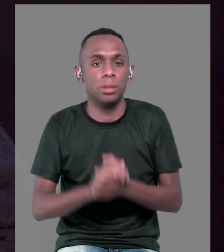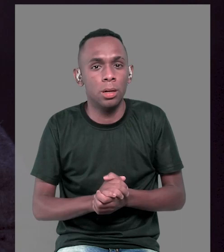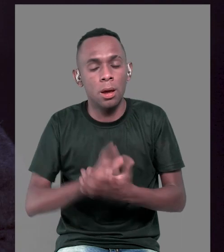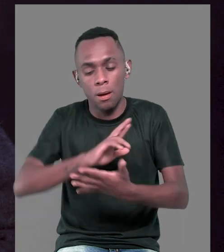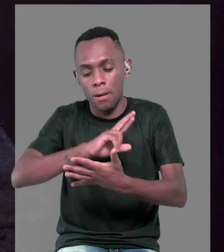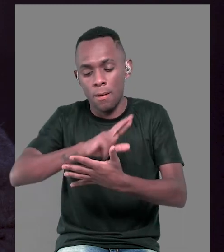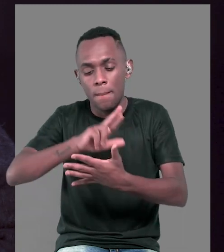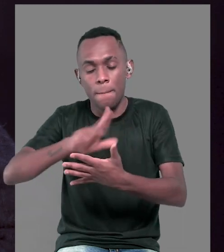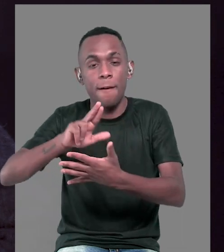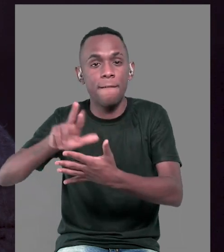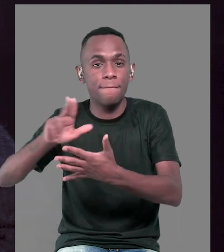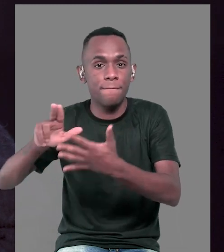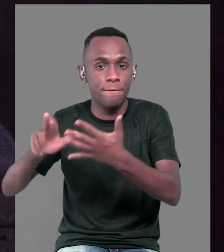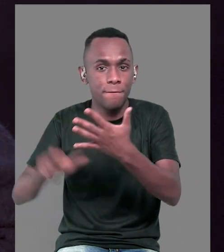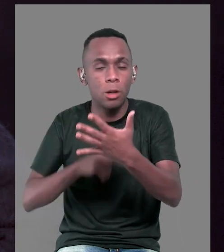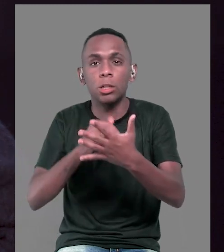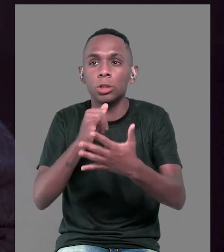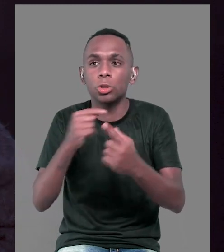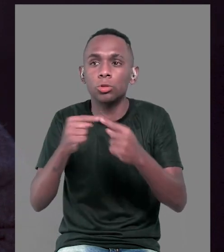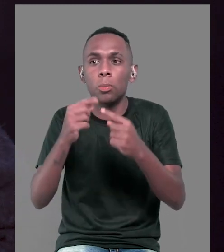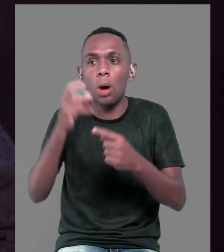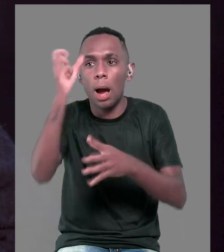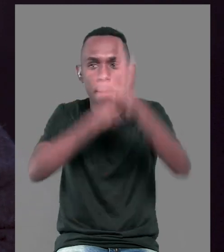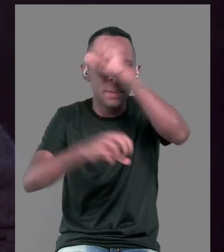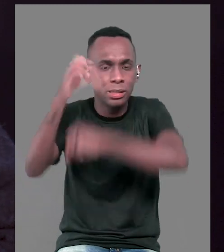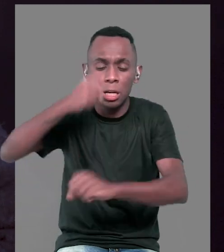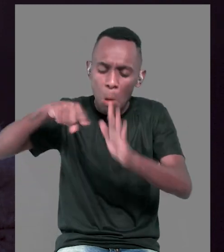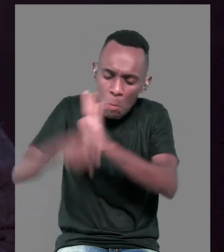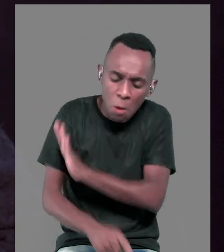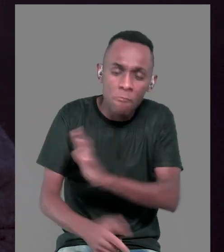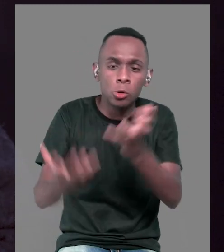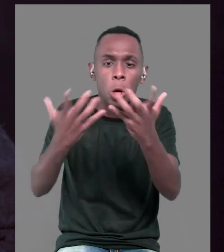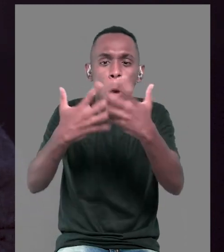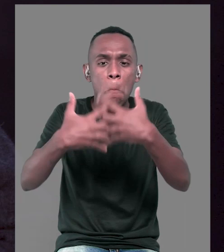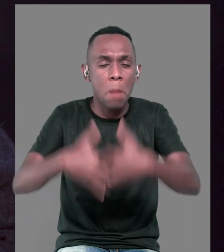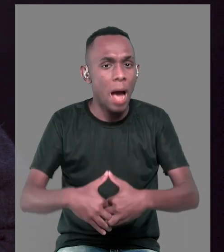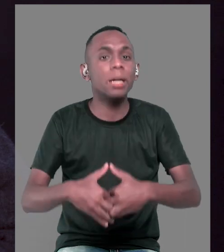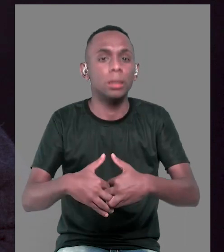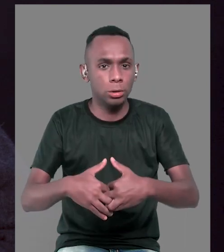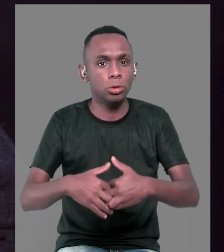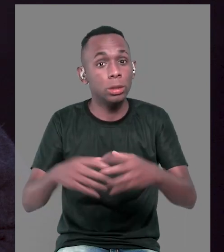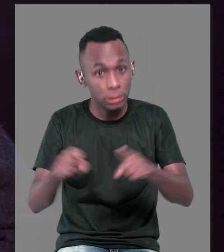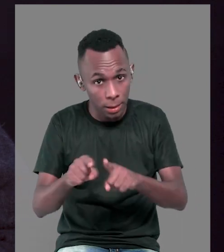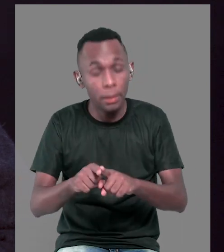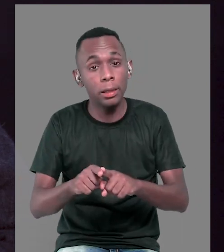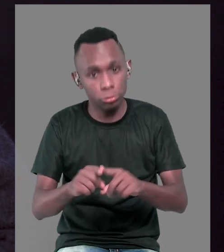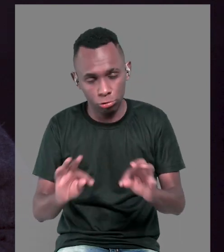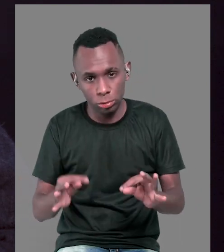Deep Learning, aprendizado profundo de máquina, e não só de máquina, de softwares.